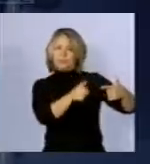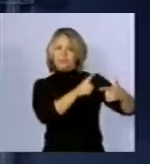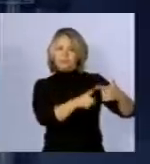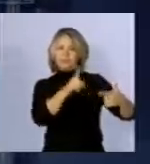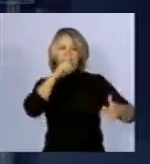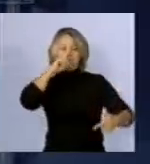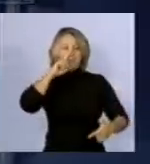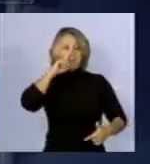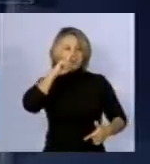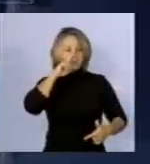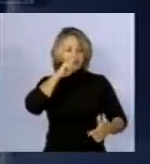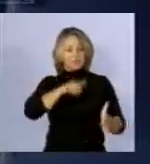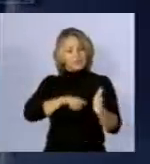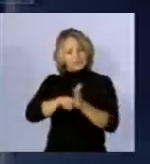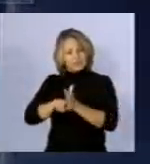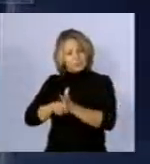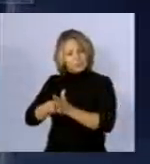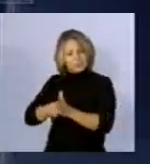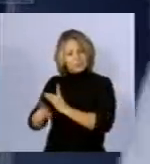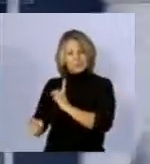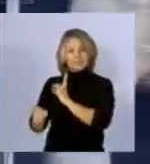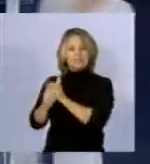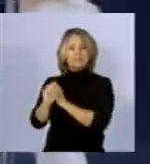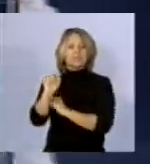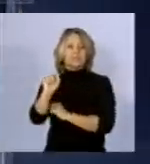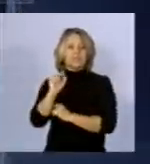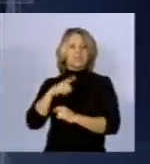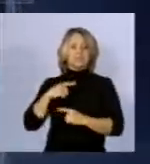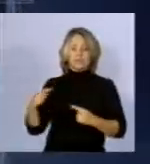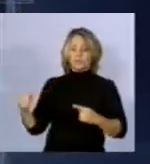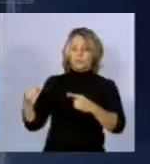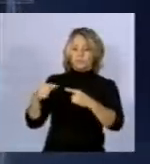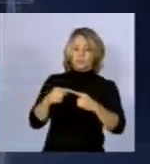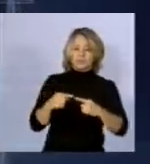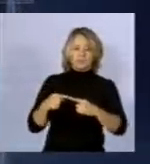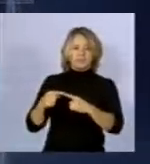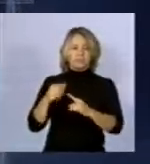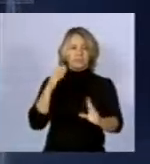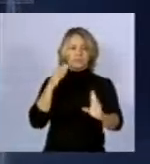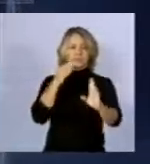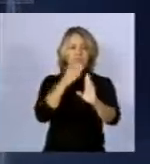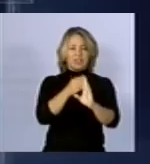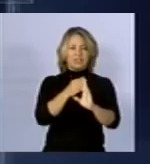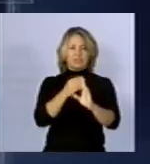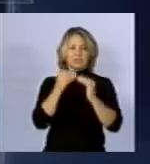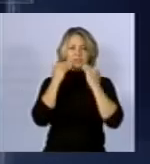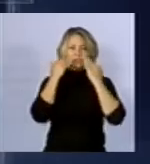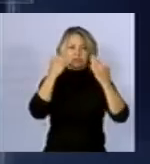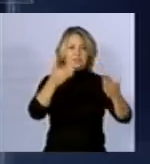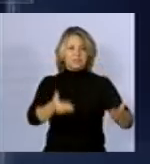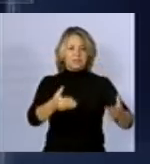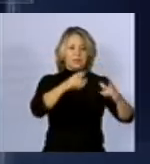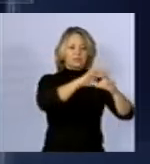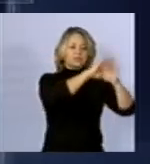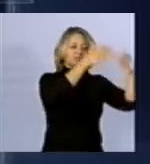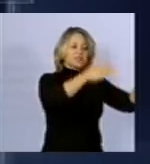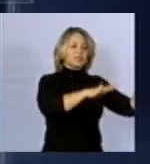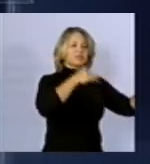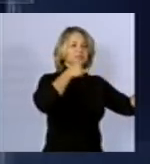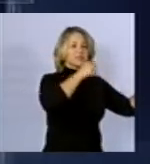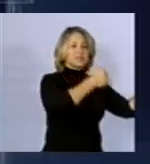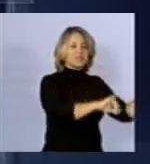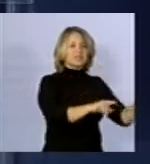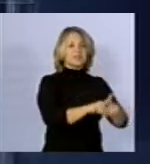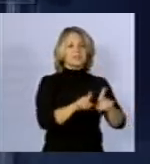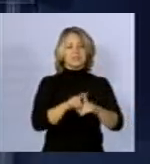evidências científicas demonstram eh de uma relação direta entre exposição humana aos Campos magnéticos e a saúde